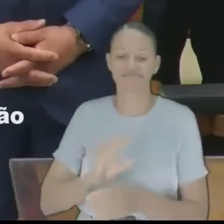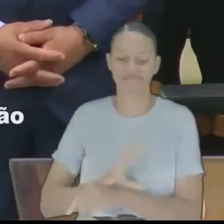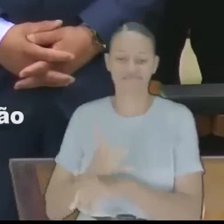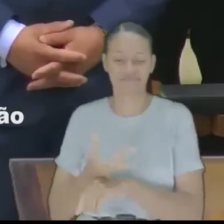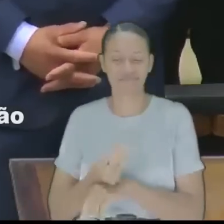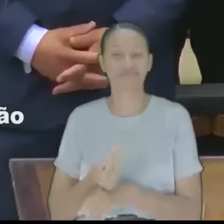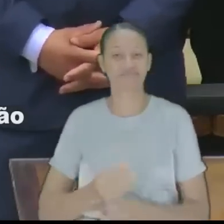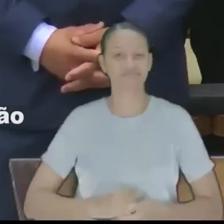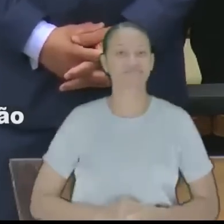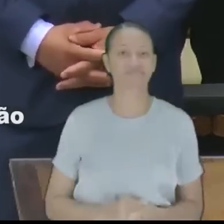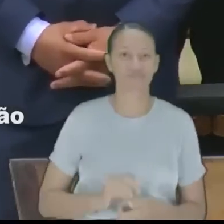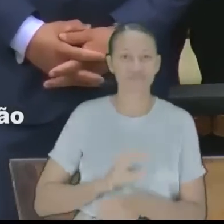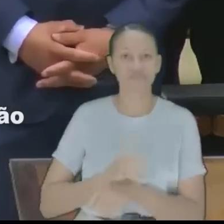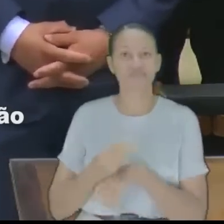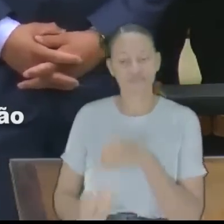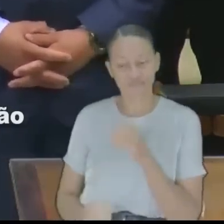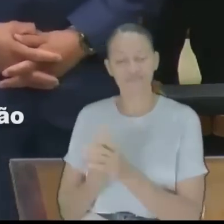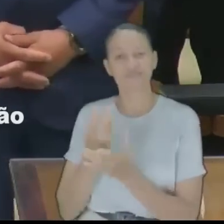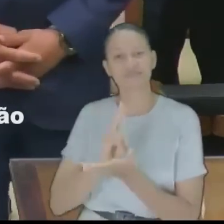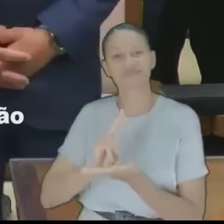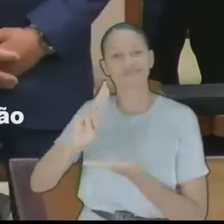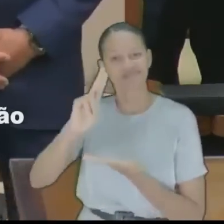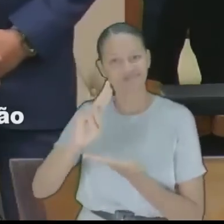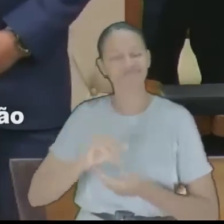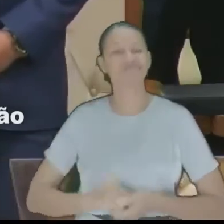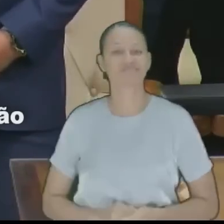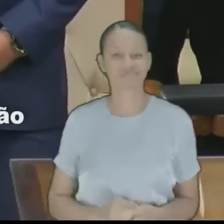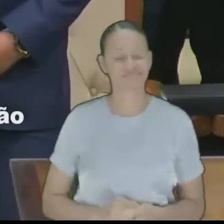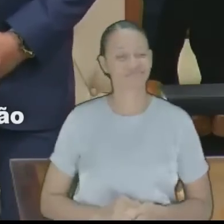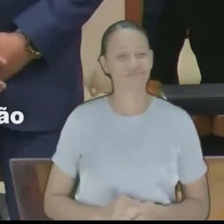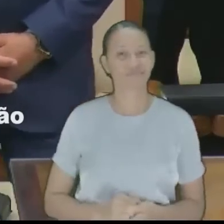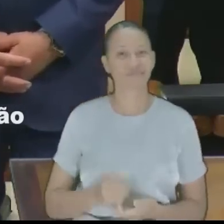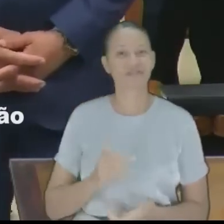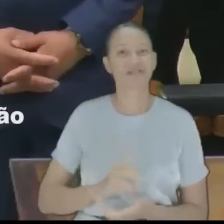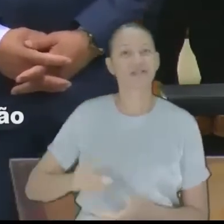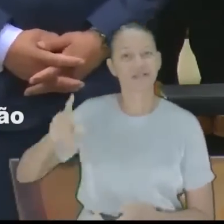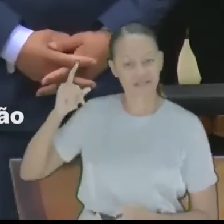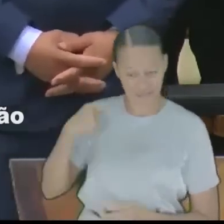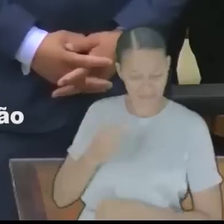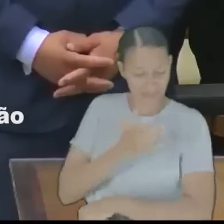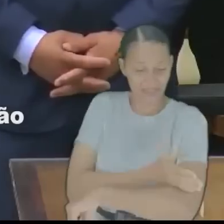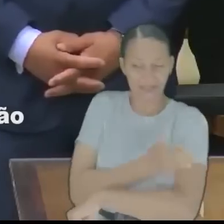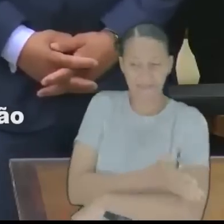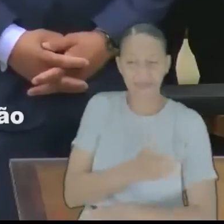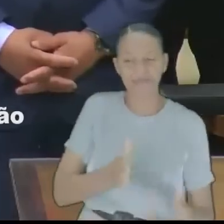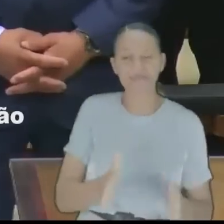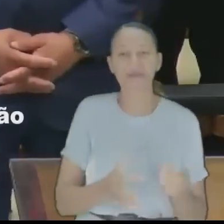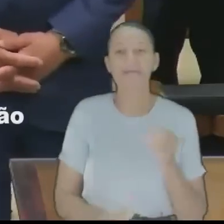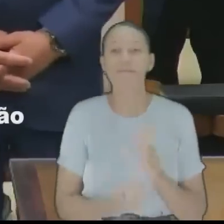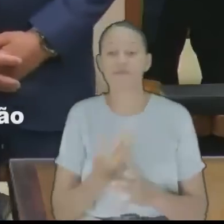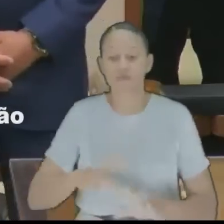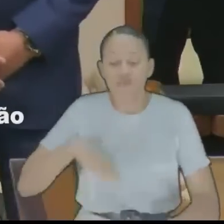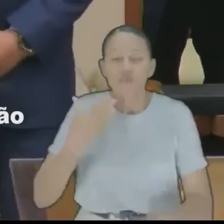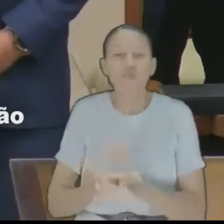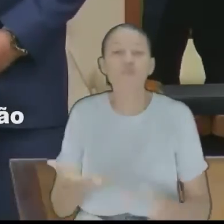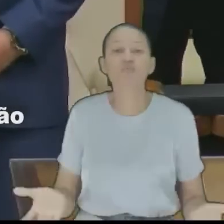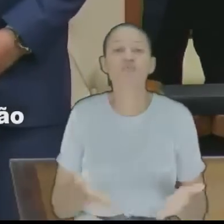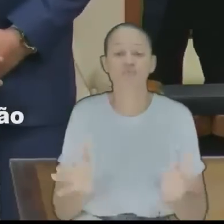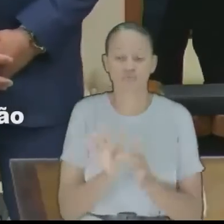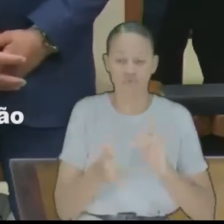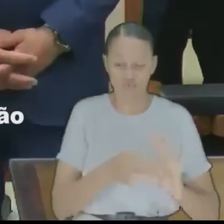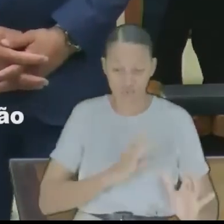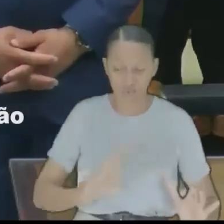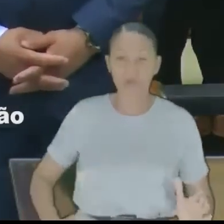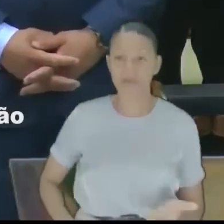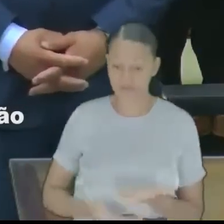igreja. Foi a igreja que inventou as universidades. Em plena Idade Média. E hoje, Cristo, se